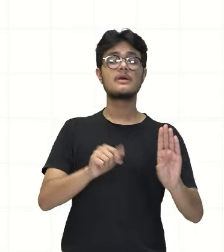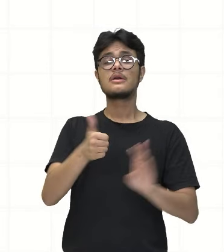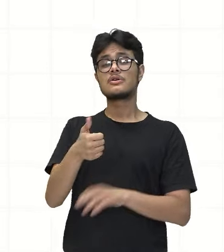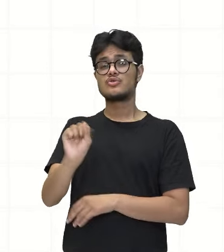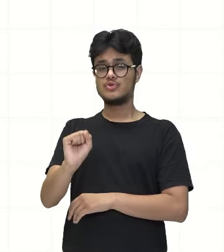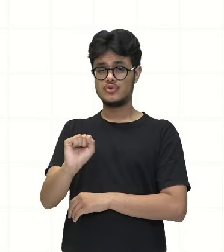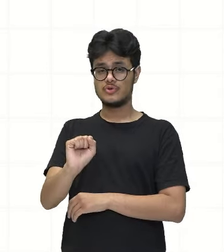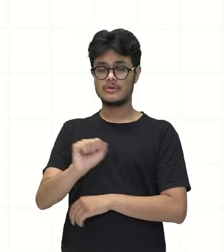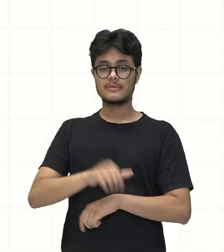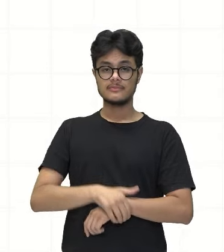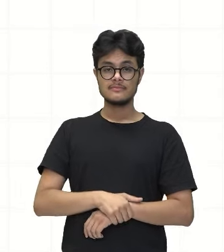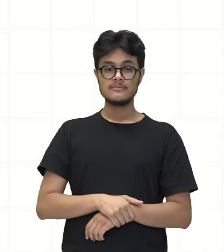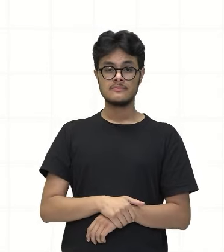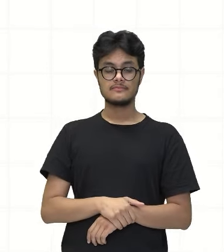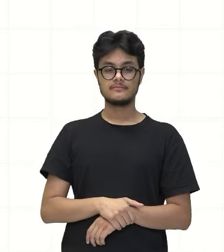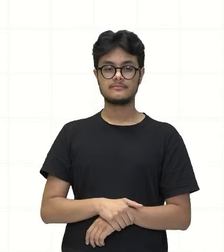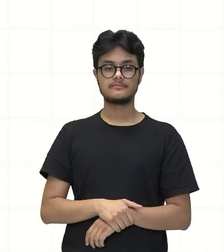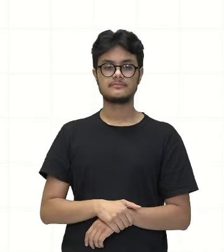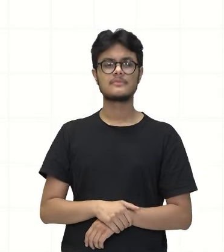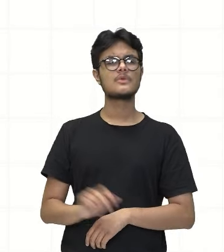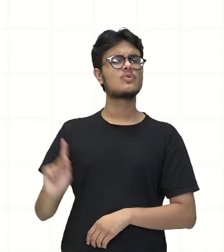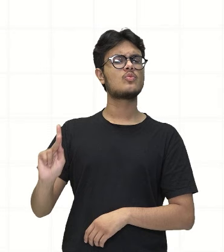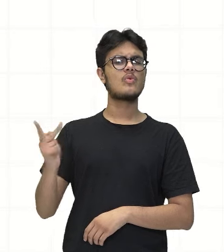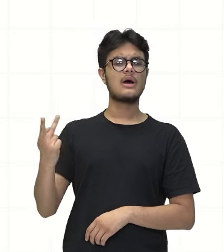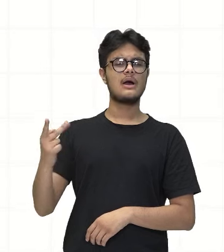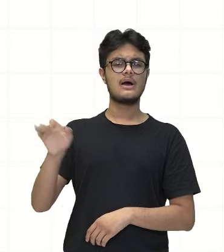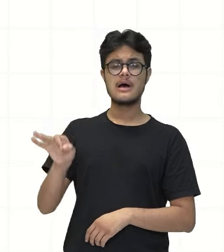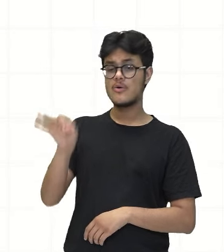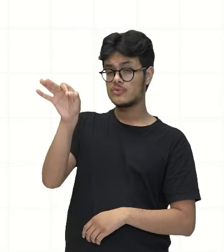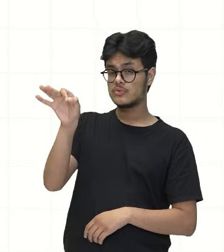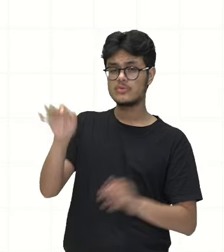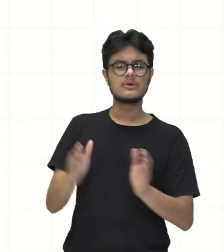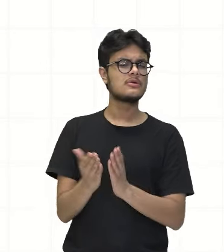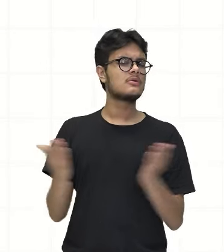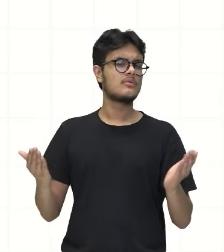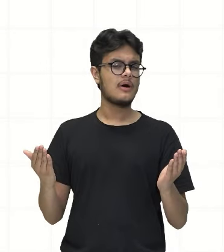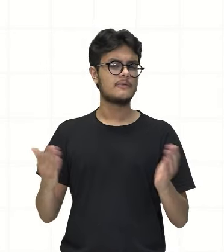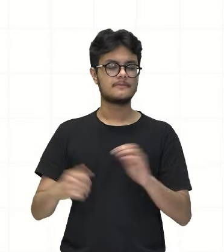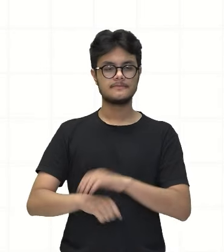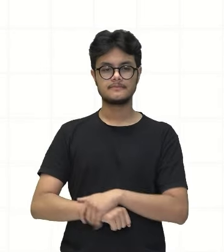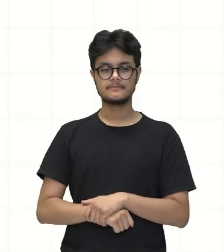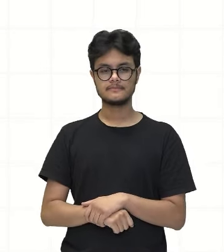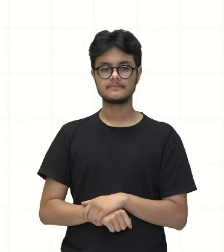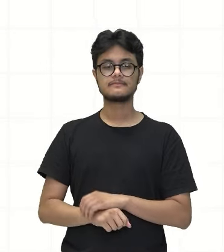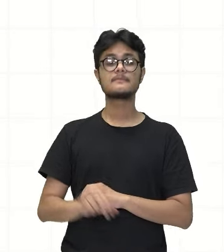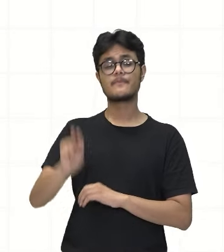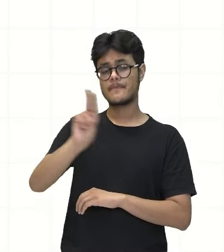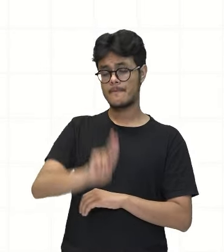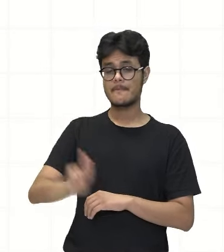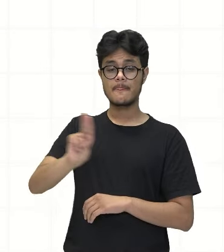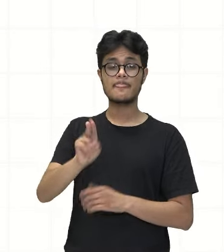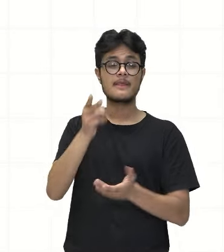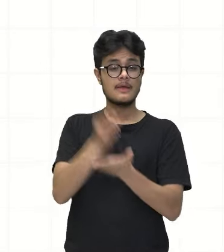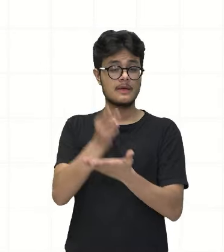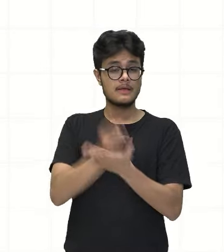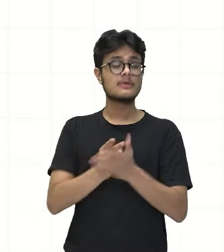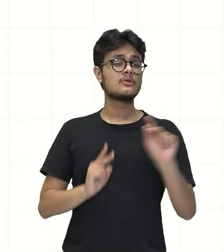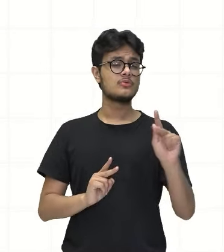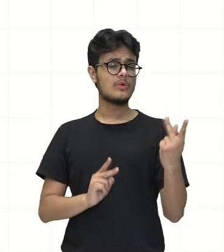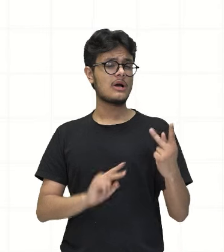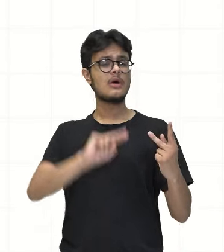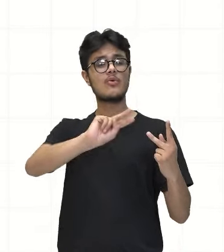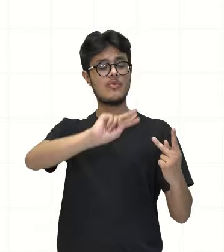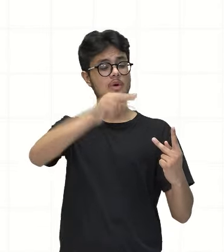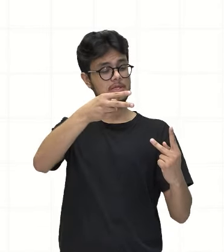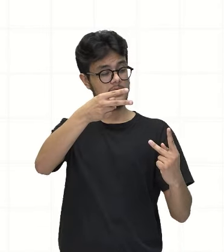medida de b, né? E a medida de h? Como é que eu vou encontrar a medida de h? Eu utilizo a fórmula do h, que é